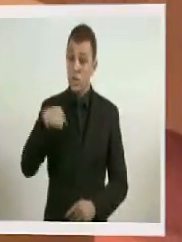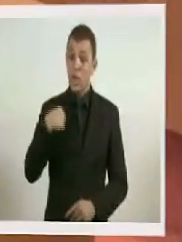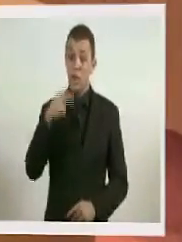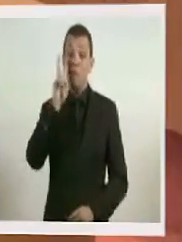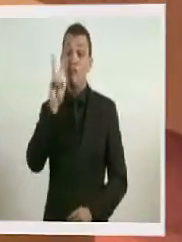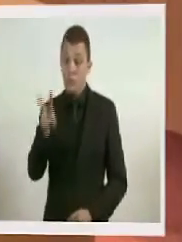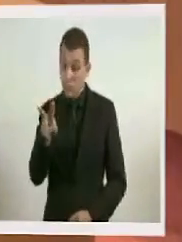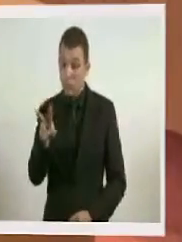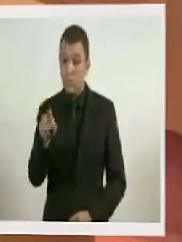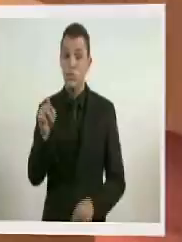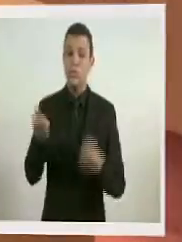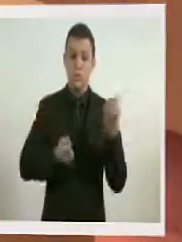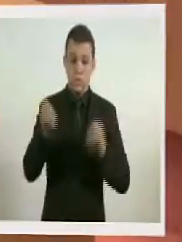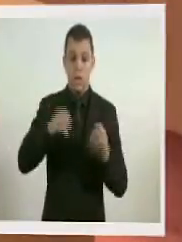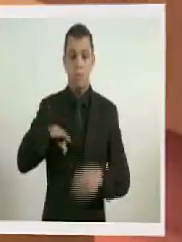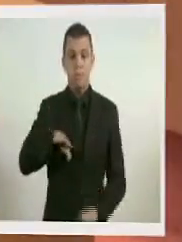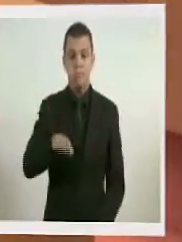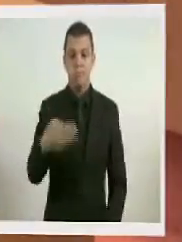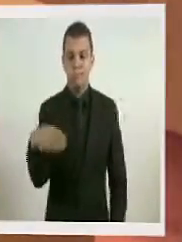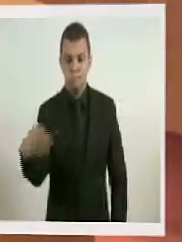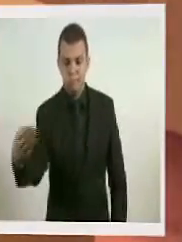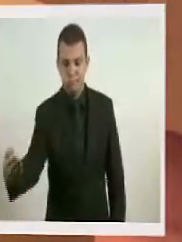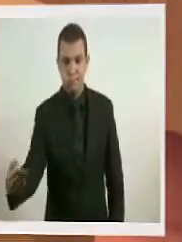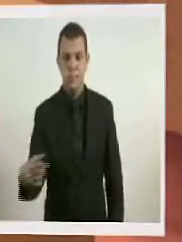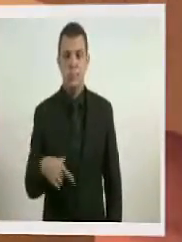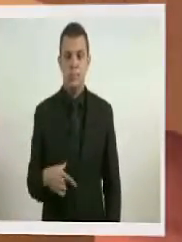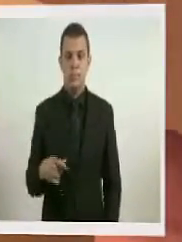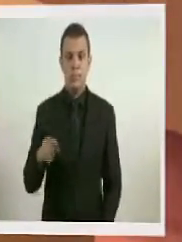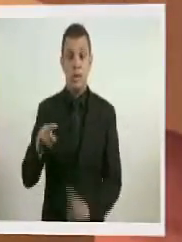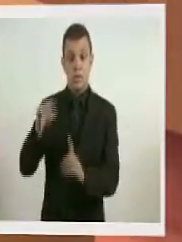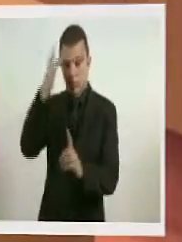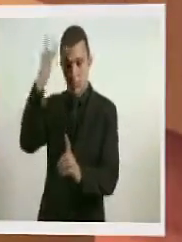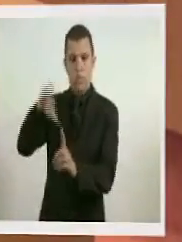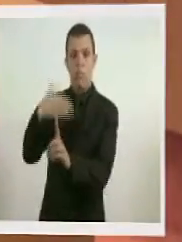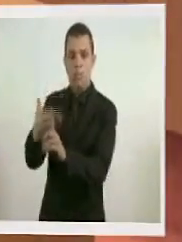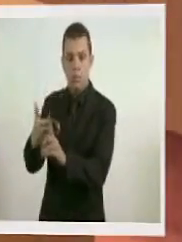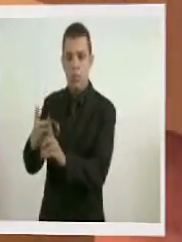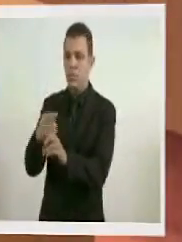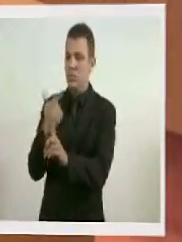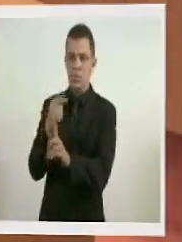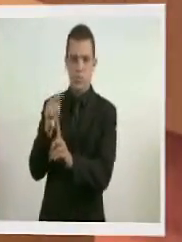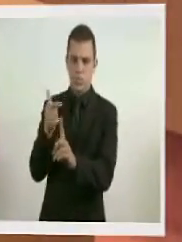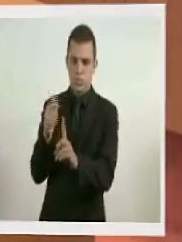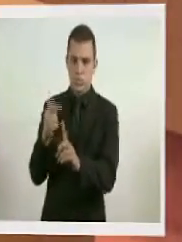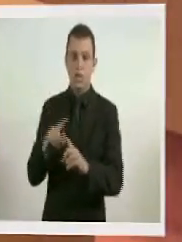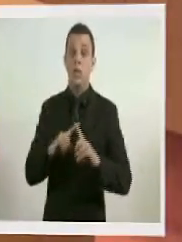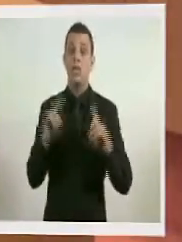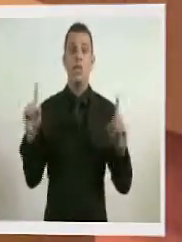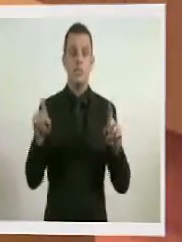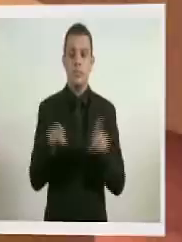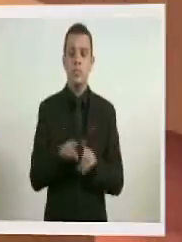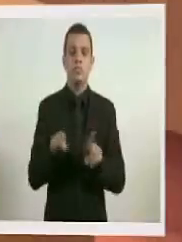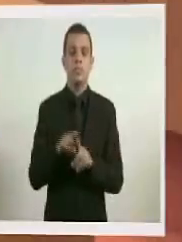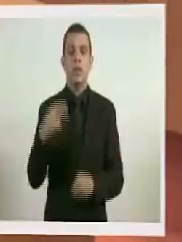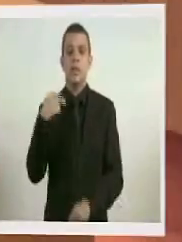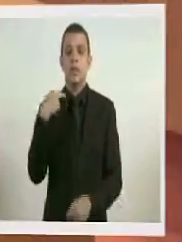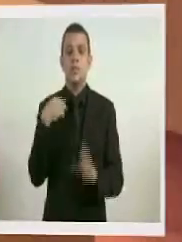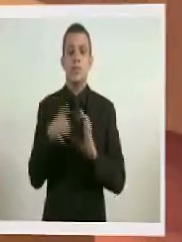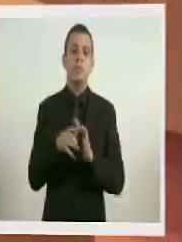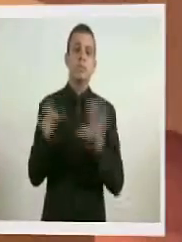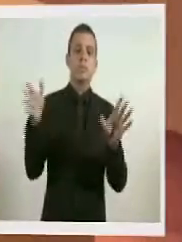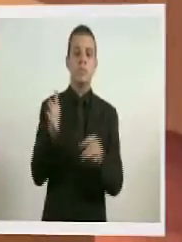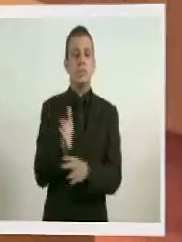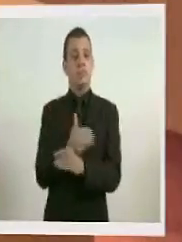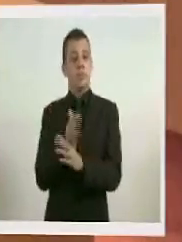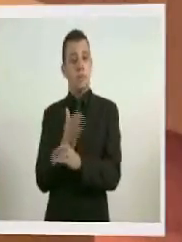Graças a Deus, não houve, não atingiu nenhuma pessoa. Mas nós não podemos também dar sorte